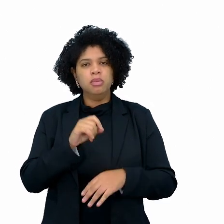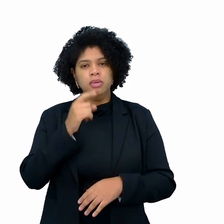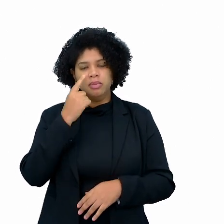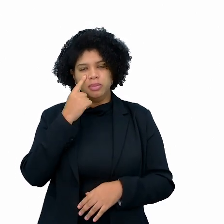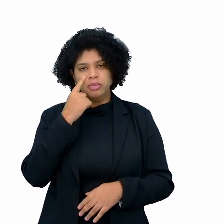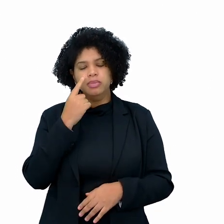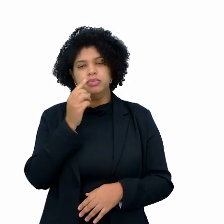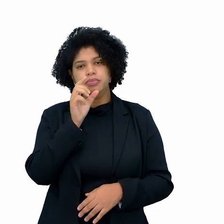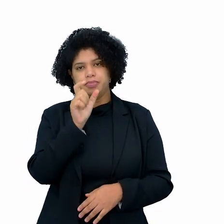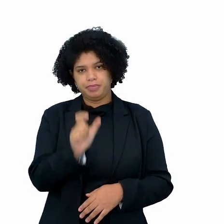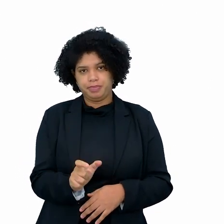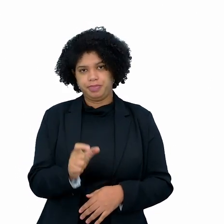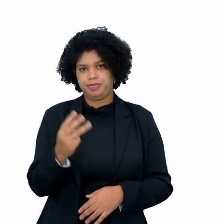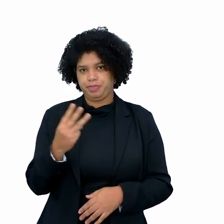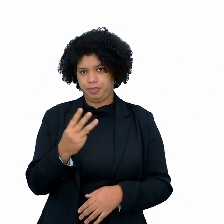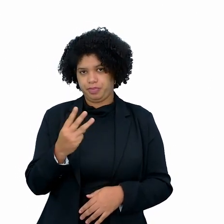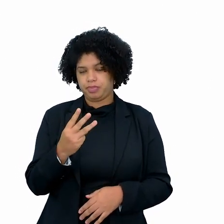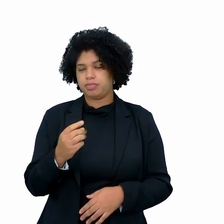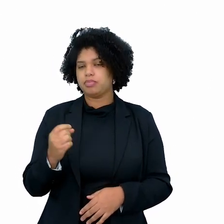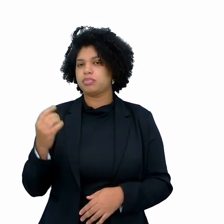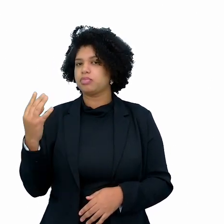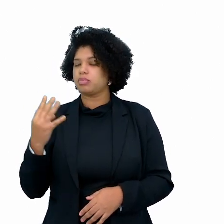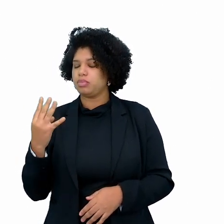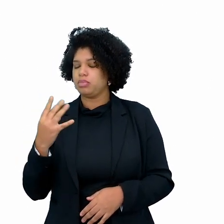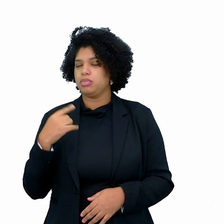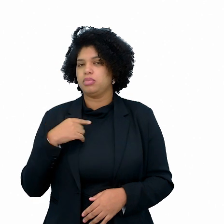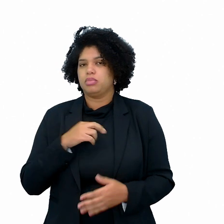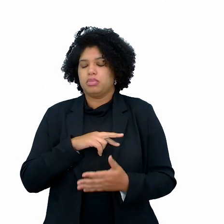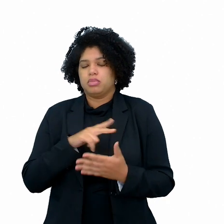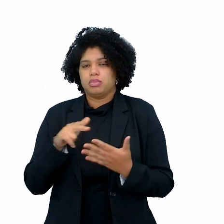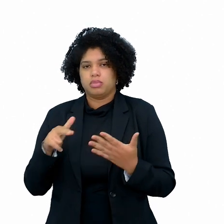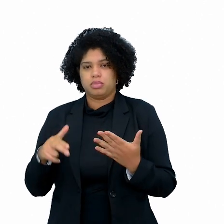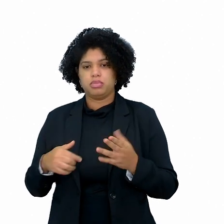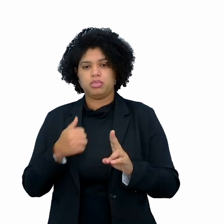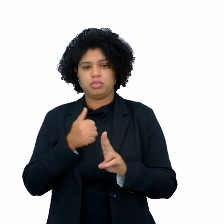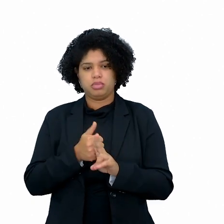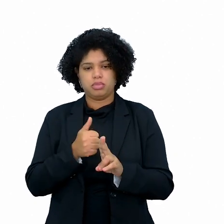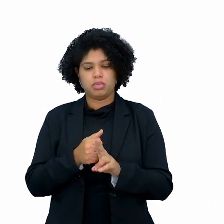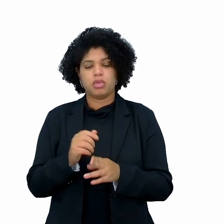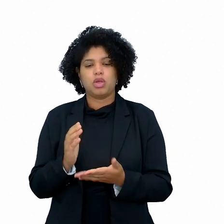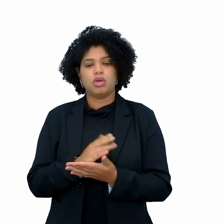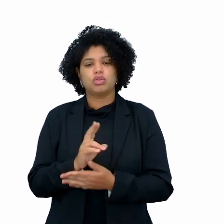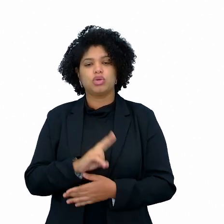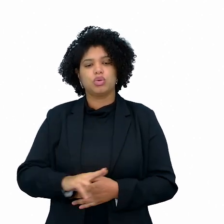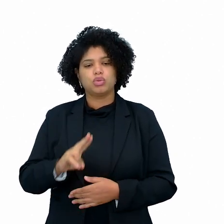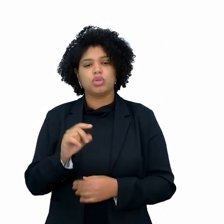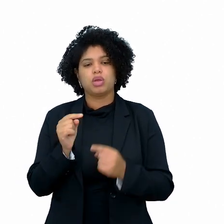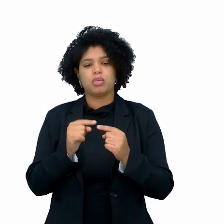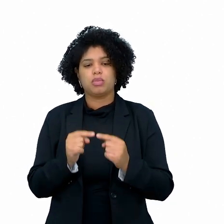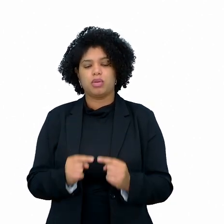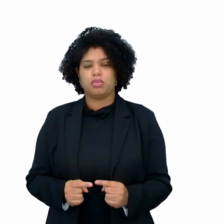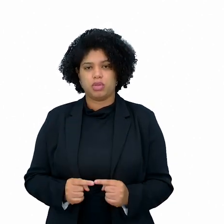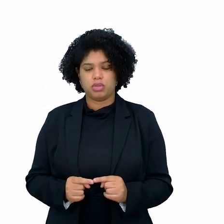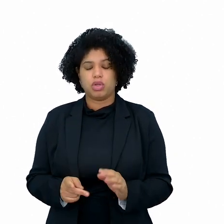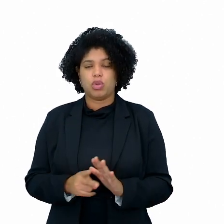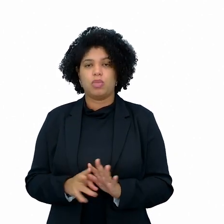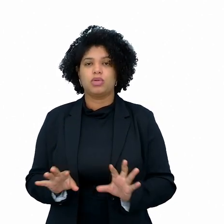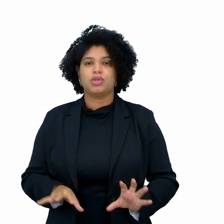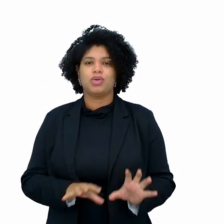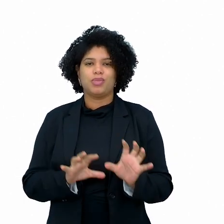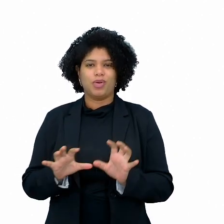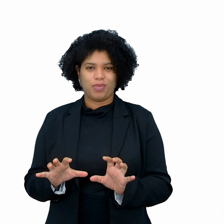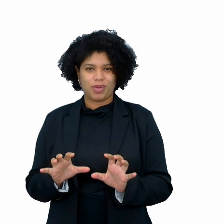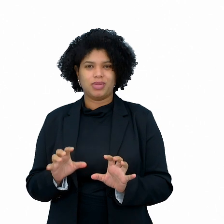quarta, as diversas possibilidades de unidades de medida, onde já pode ser preparado, né, um momento aí para a